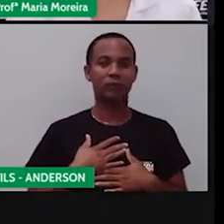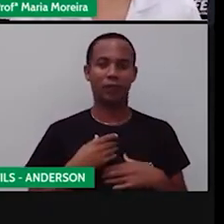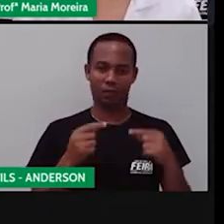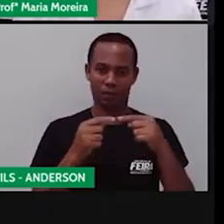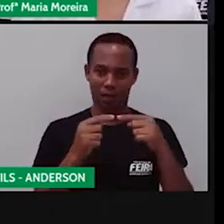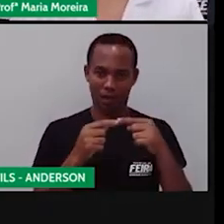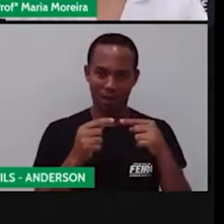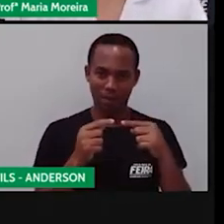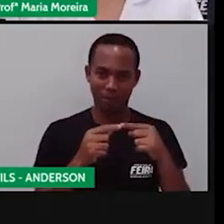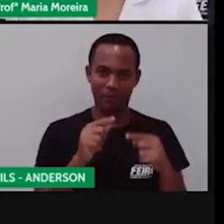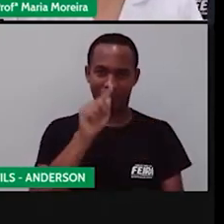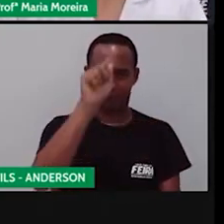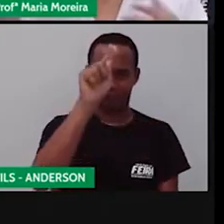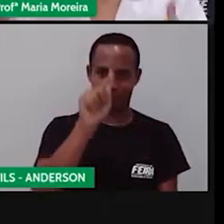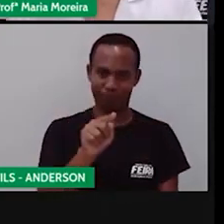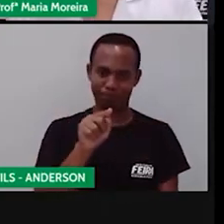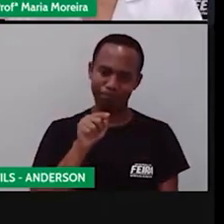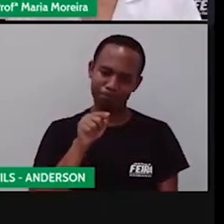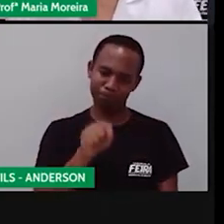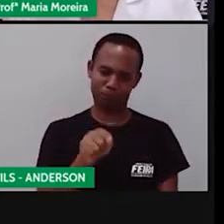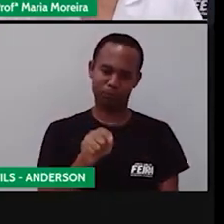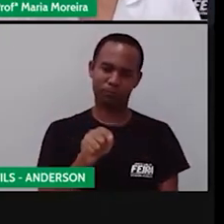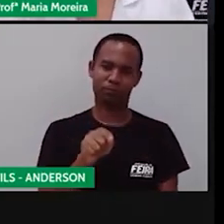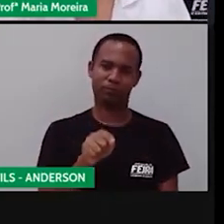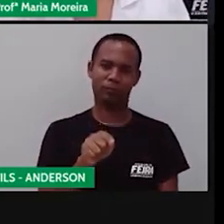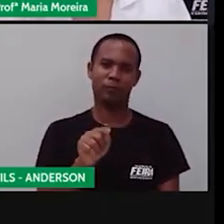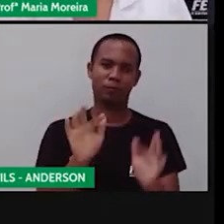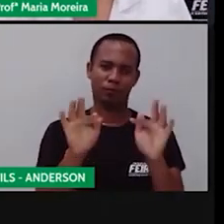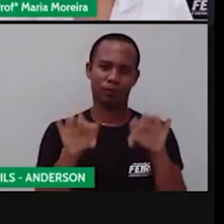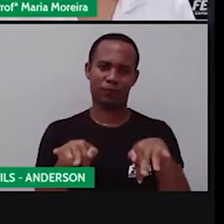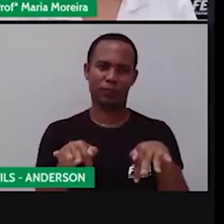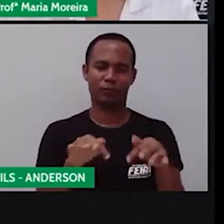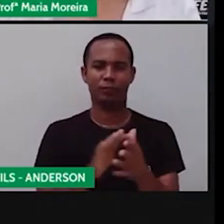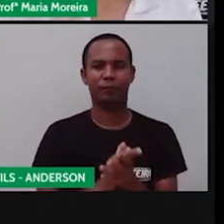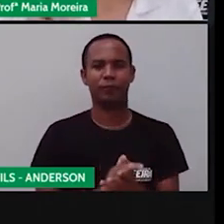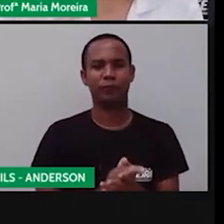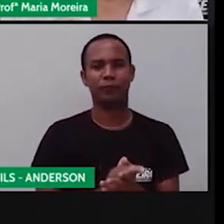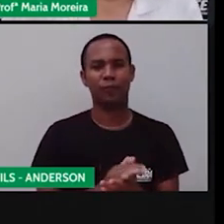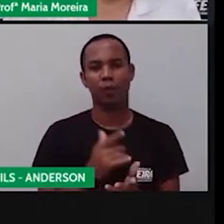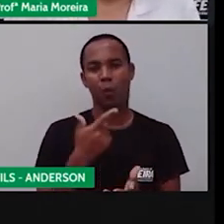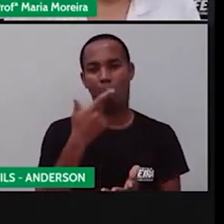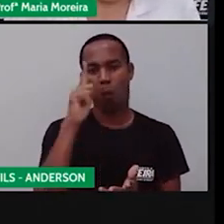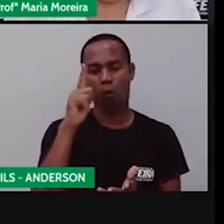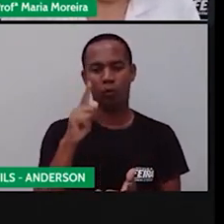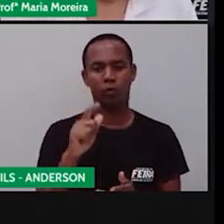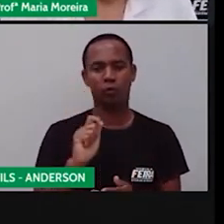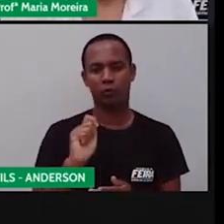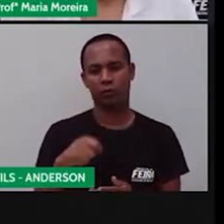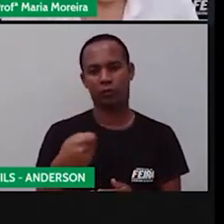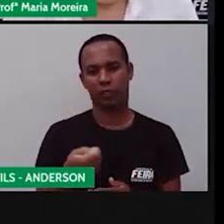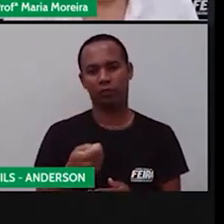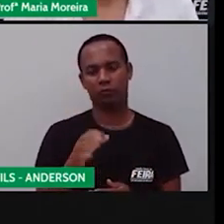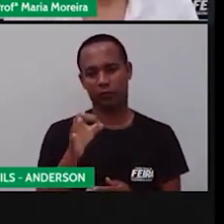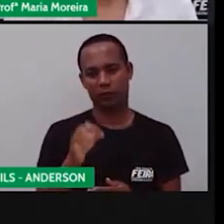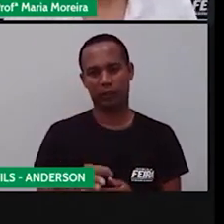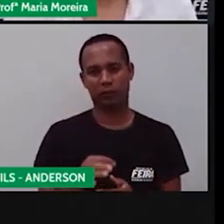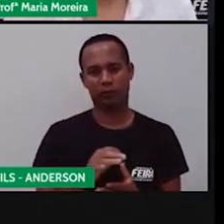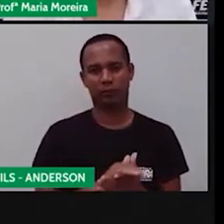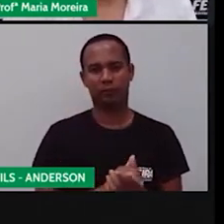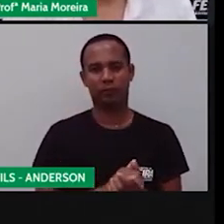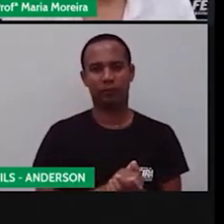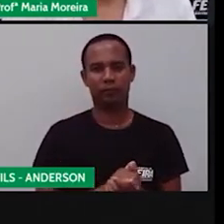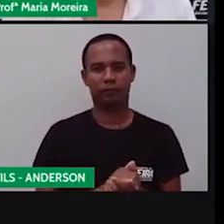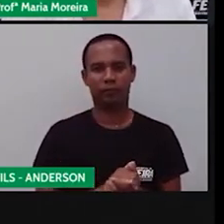Então, tudo isso aí eu vou utilizar o quê? A exclamação no final. É um outro sinal de pontuação, tá?